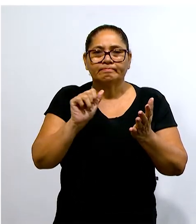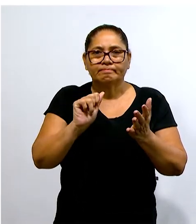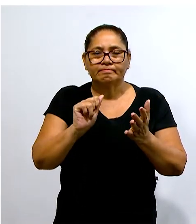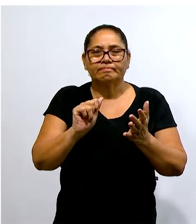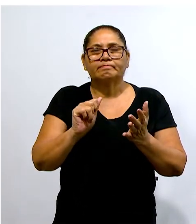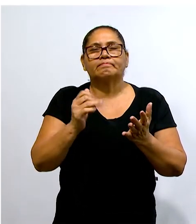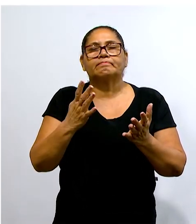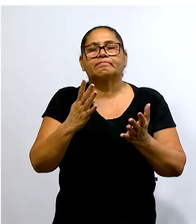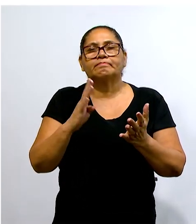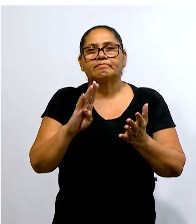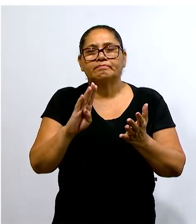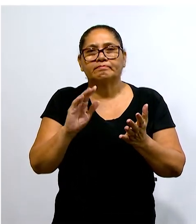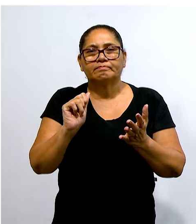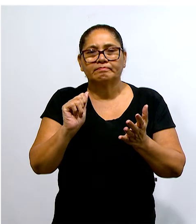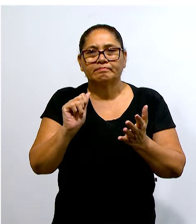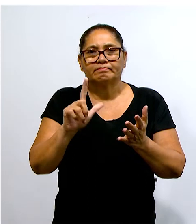métodos